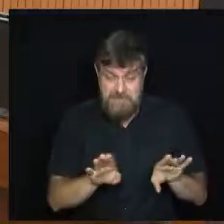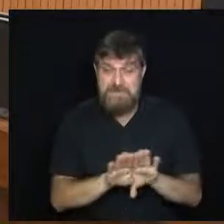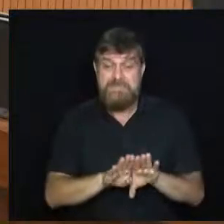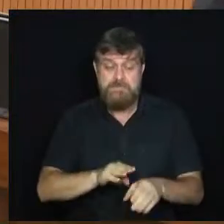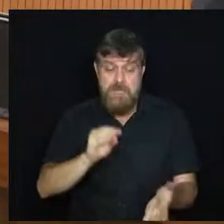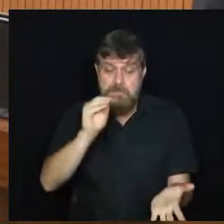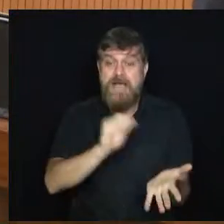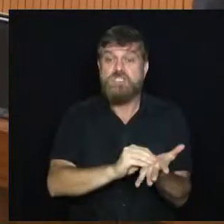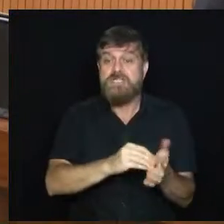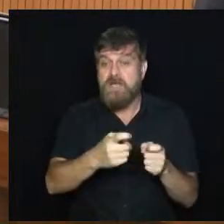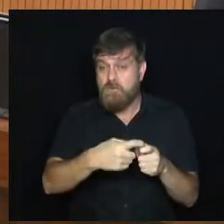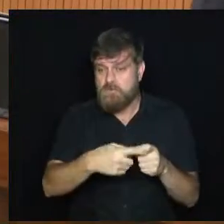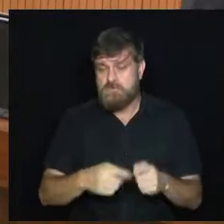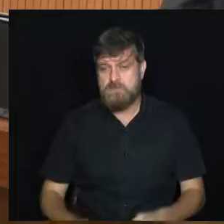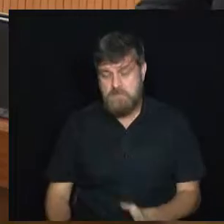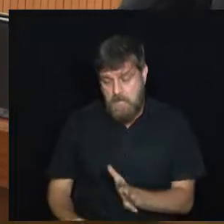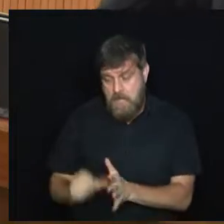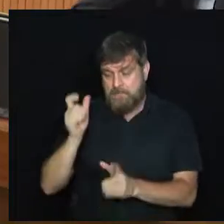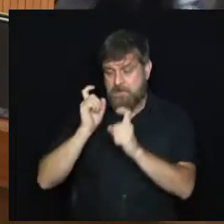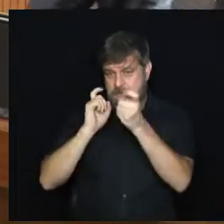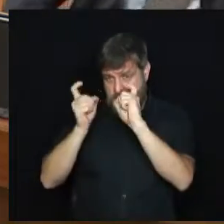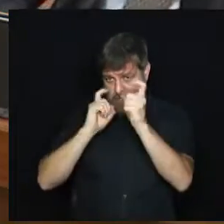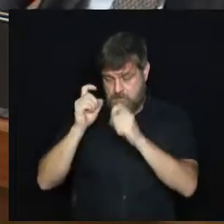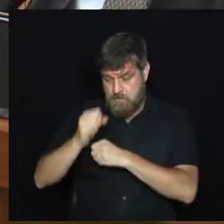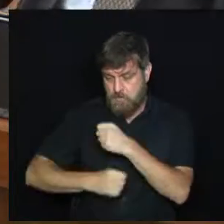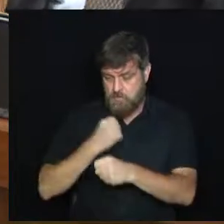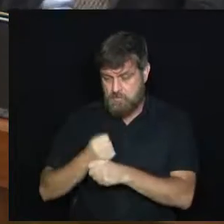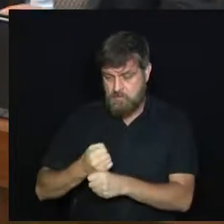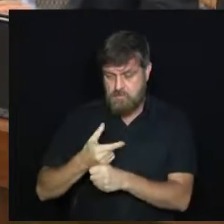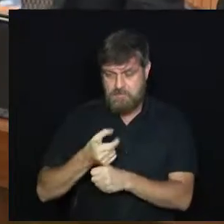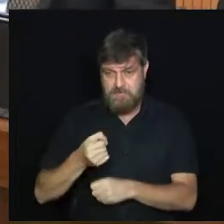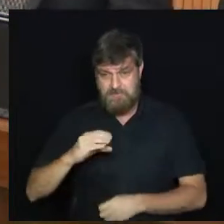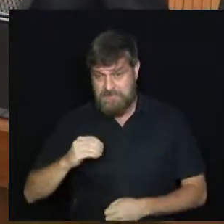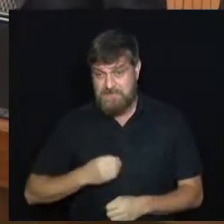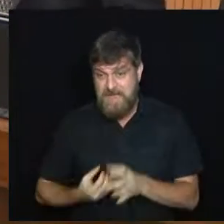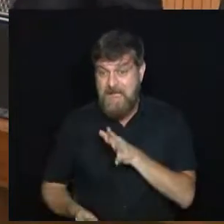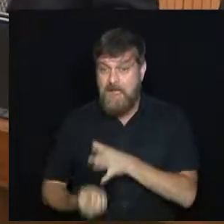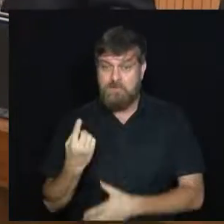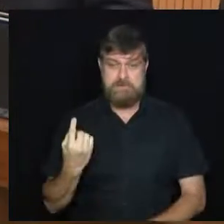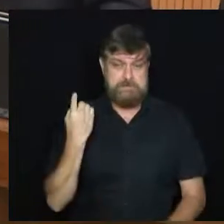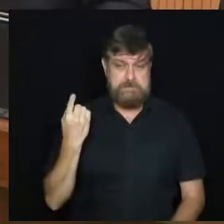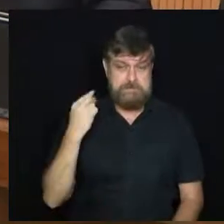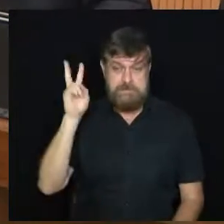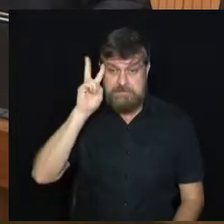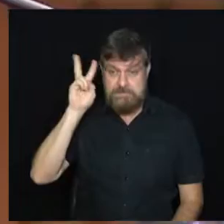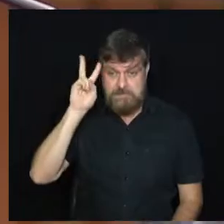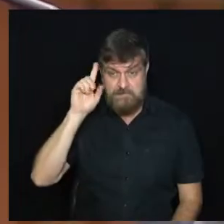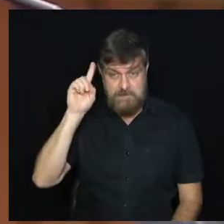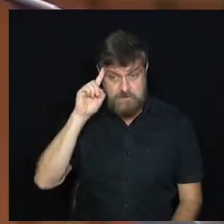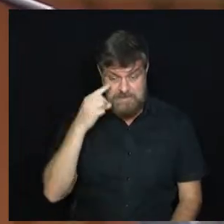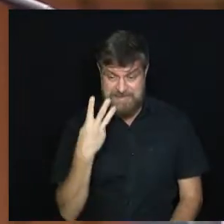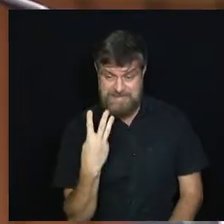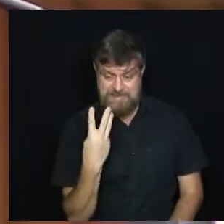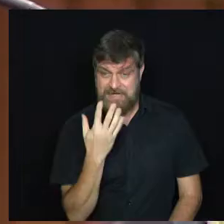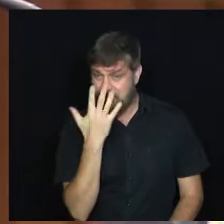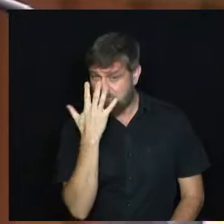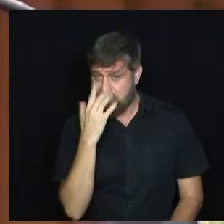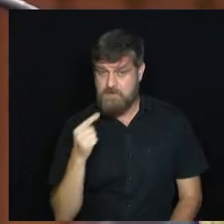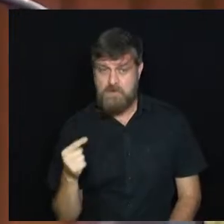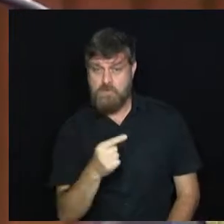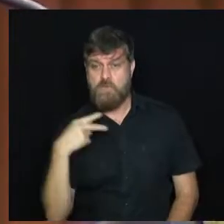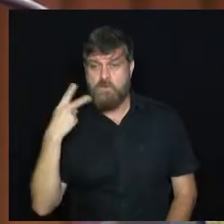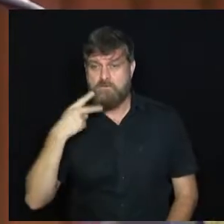consultas. Na primeira reunião ordinária de 2020, ocorrida nesta segunda-feira, dia 3 de fevereiro, o vereador Pedro